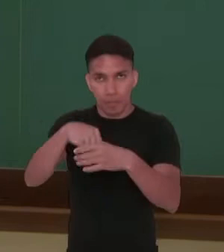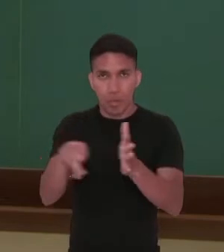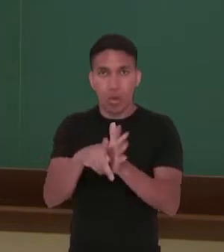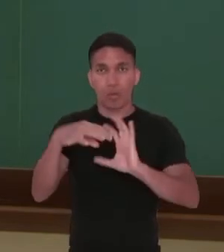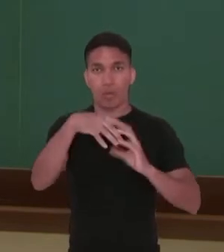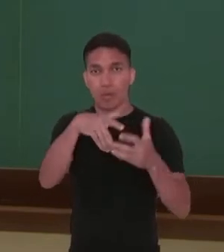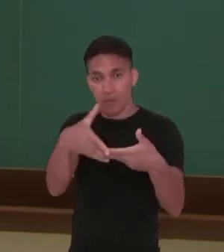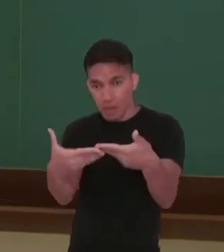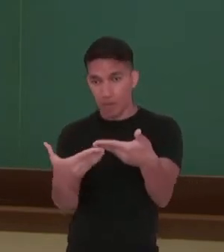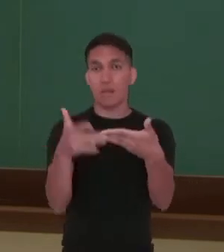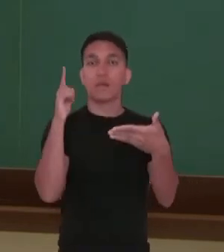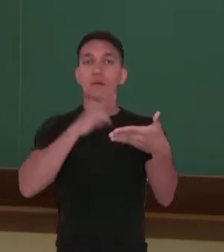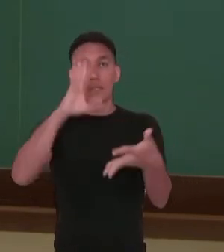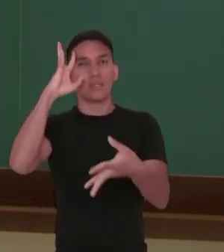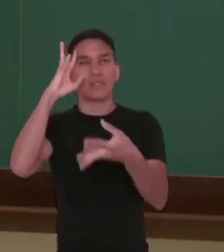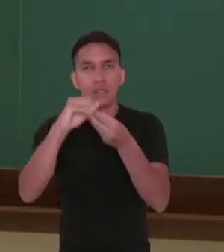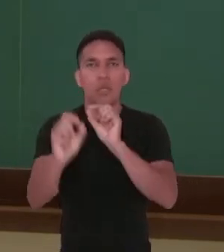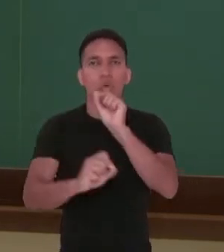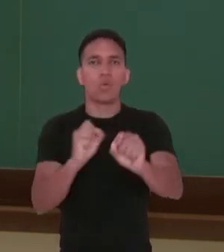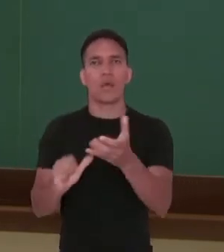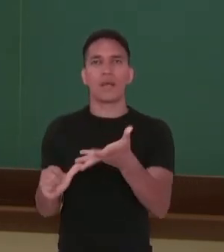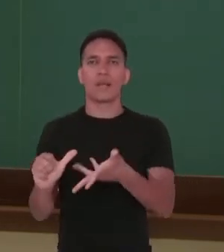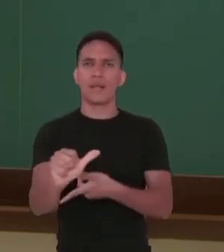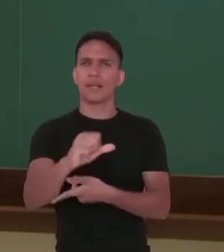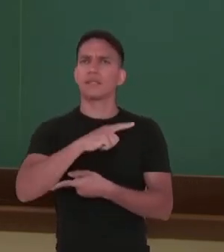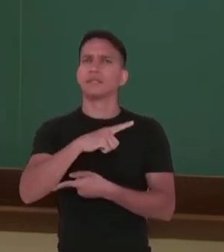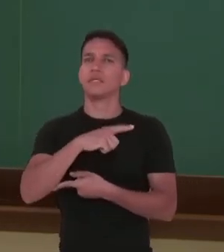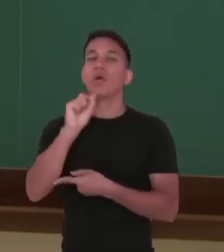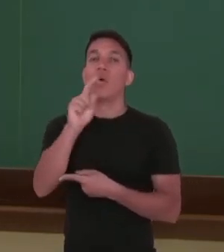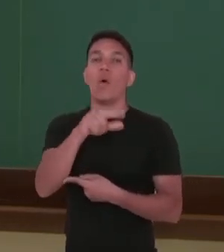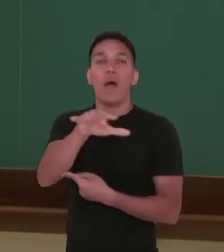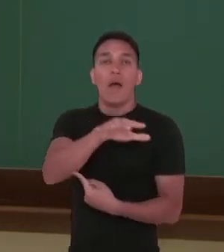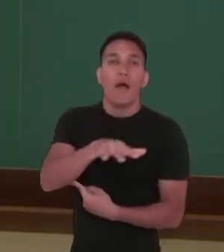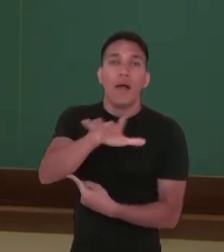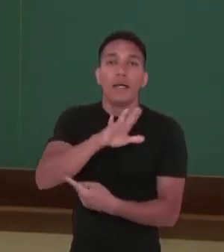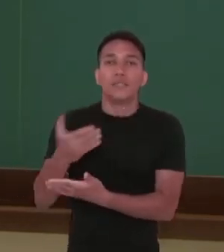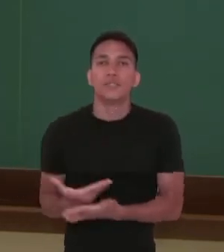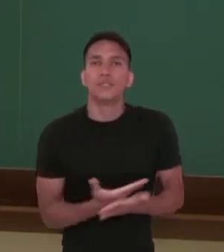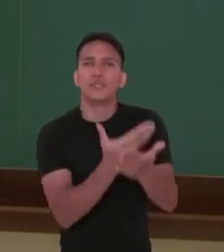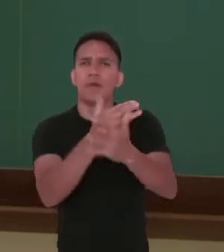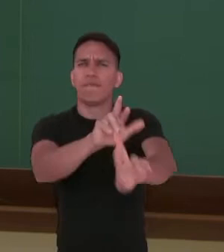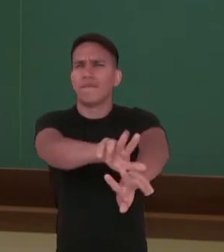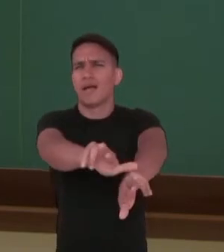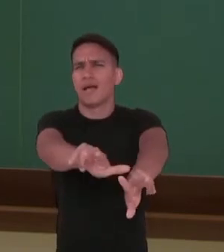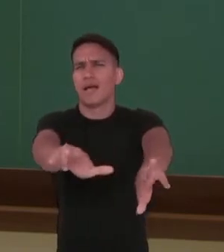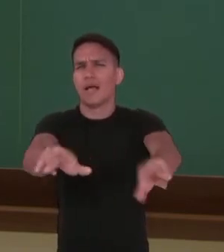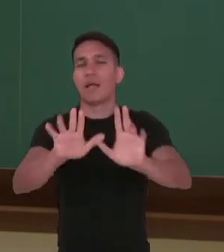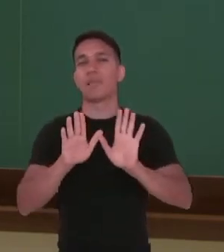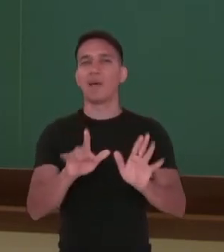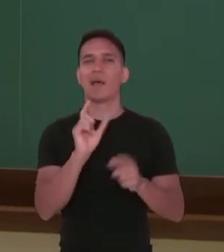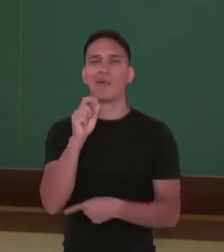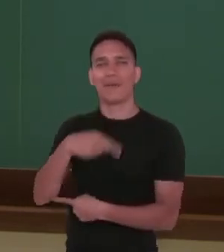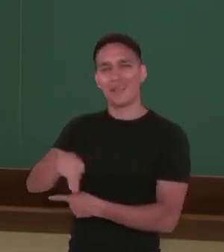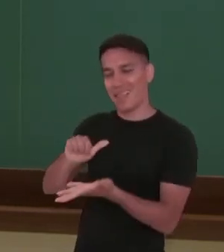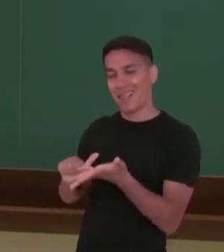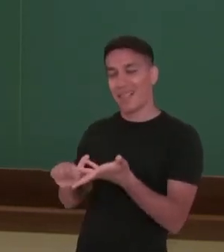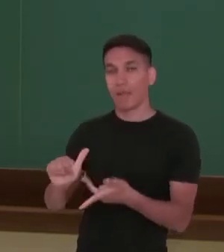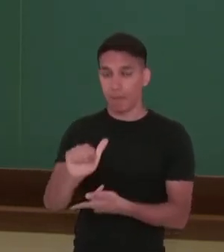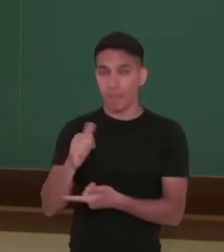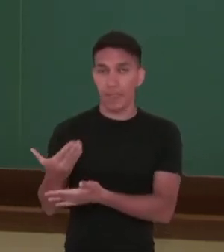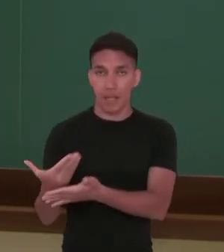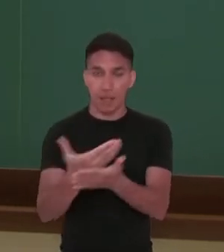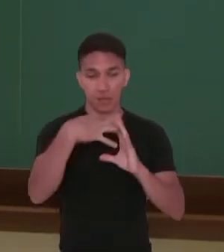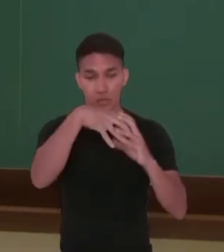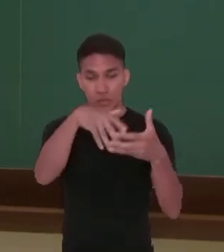nos permitem entender elementos de áreas de estudo diverso. Mas aí esses elementos da cartografia